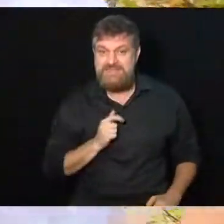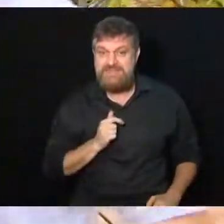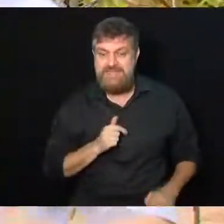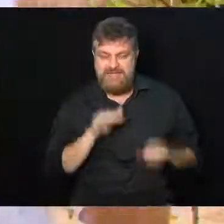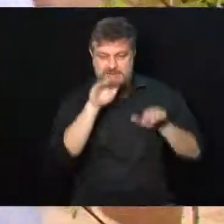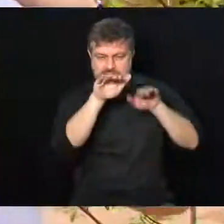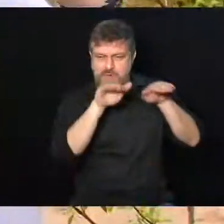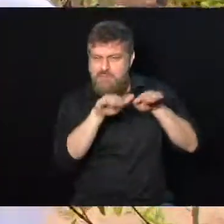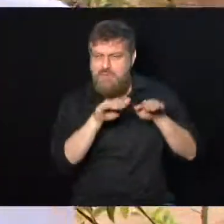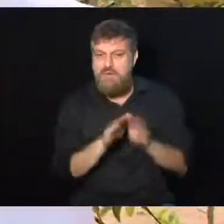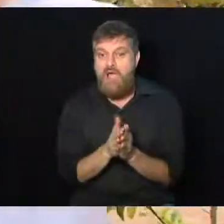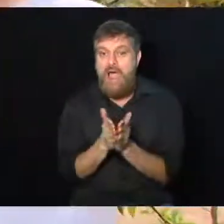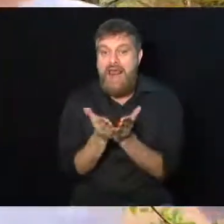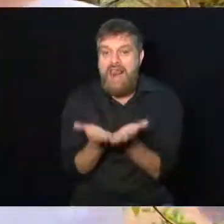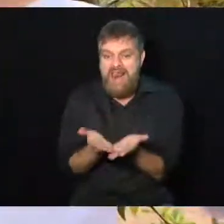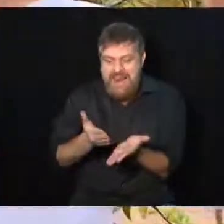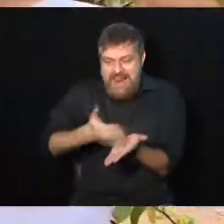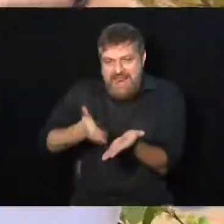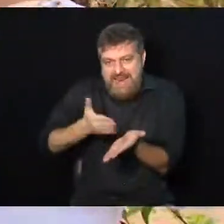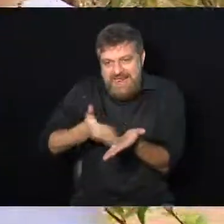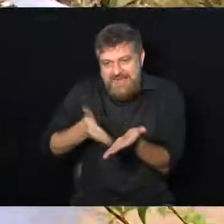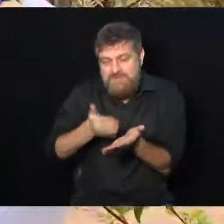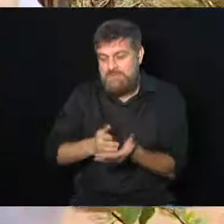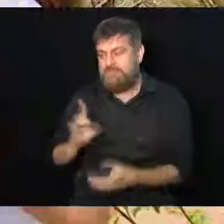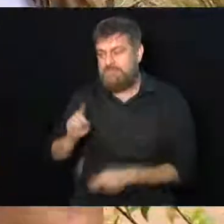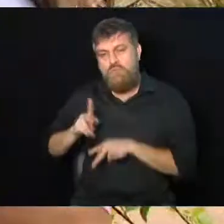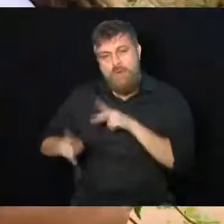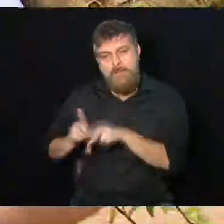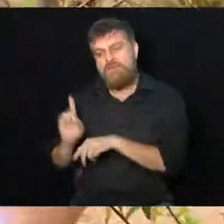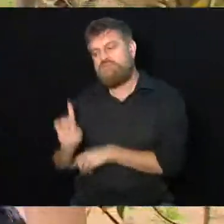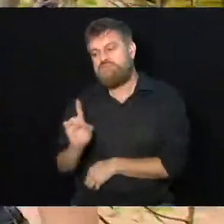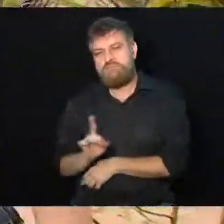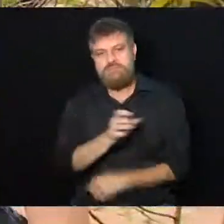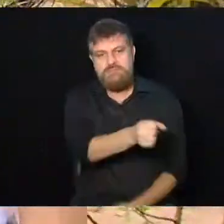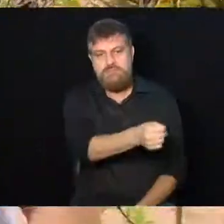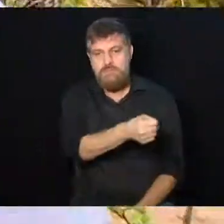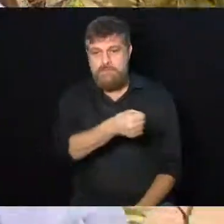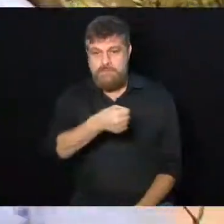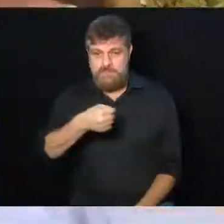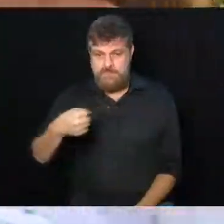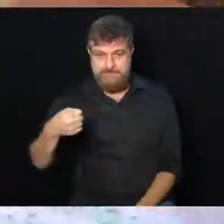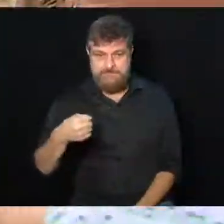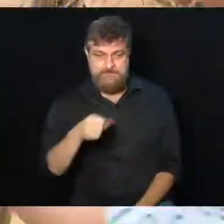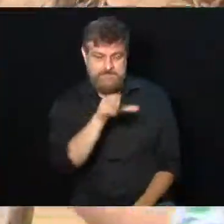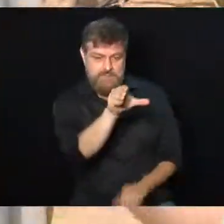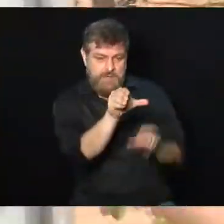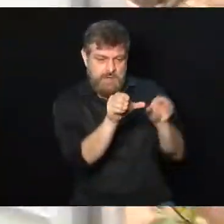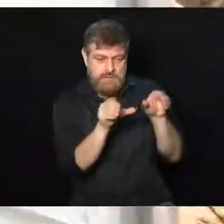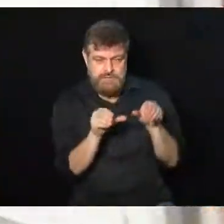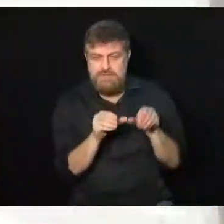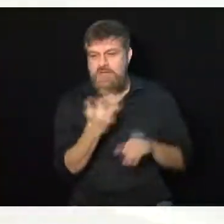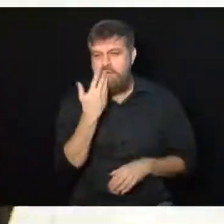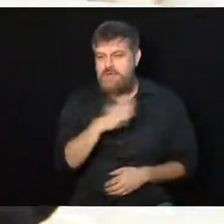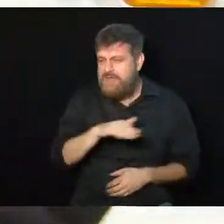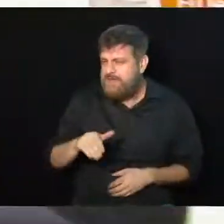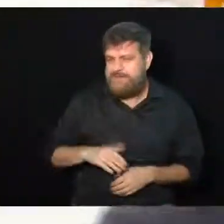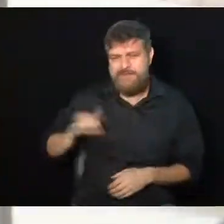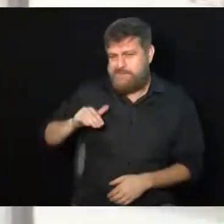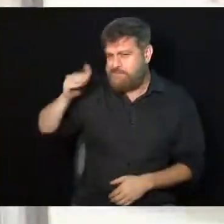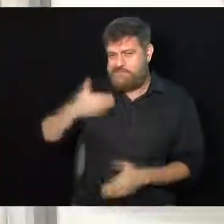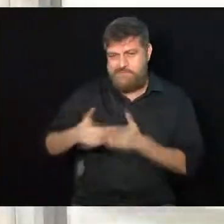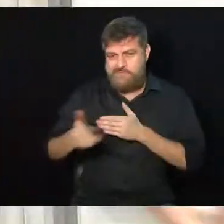livros, onde a população do bairro pode vir e pegar um livro, a criançada, os